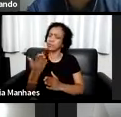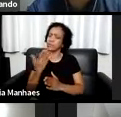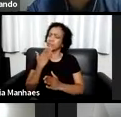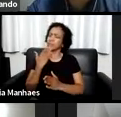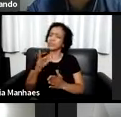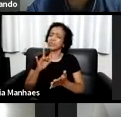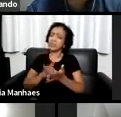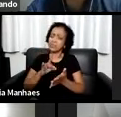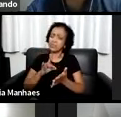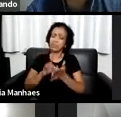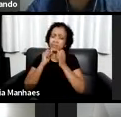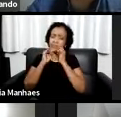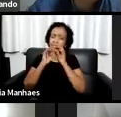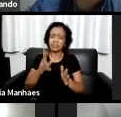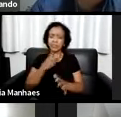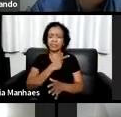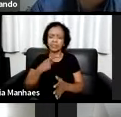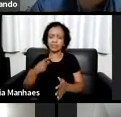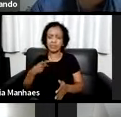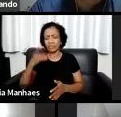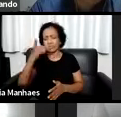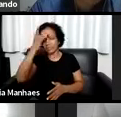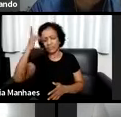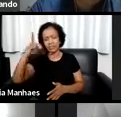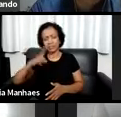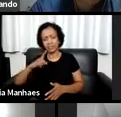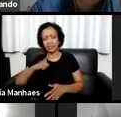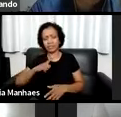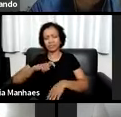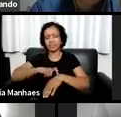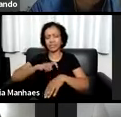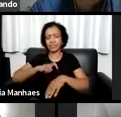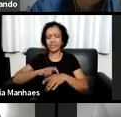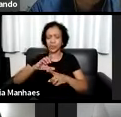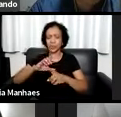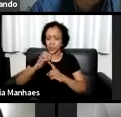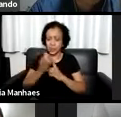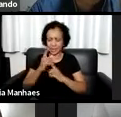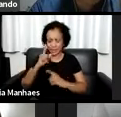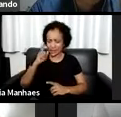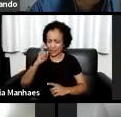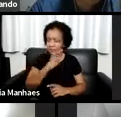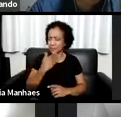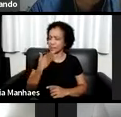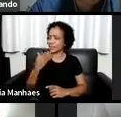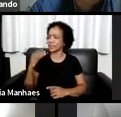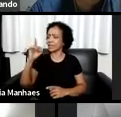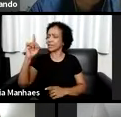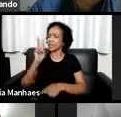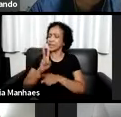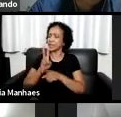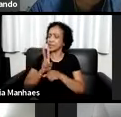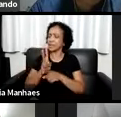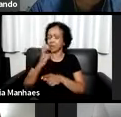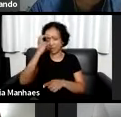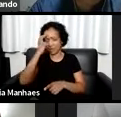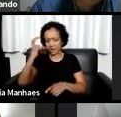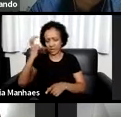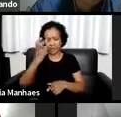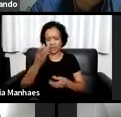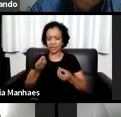nossos pastores que estão liderando num tempo tão difícil tenham uma direção sábia vinda dos